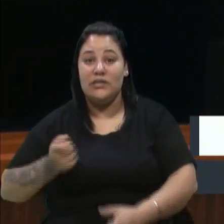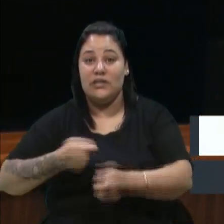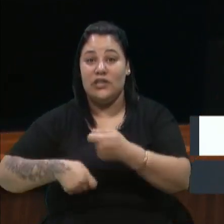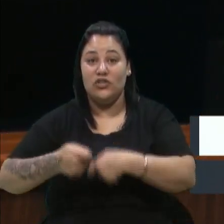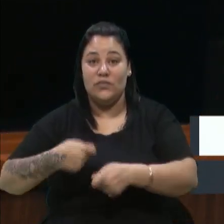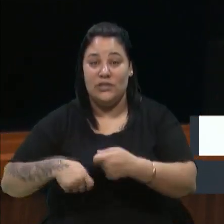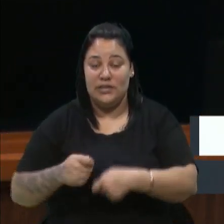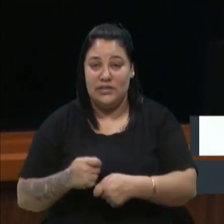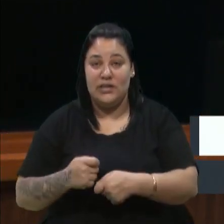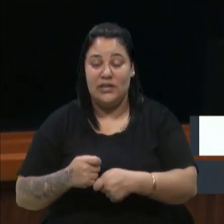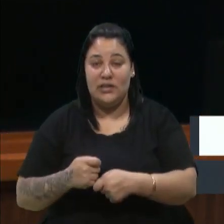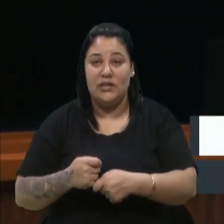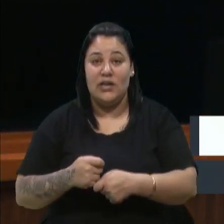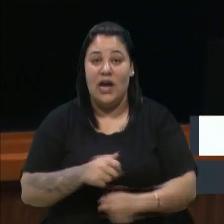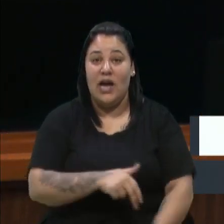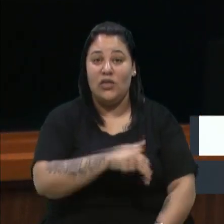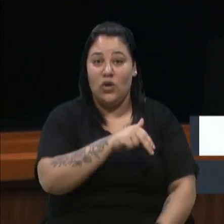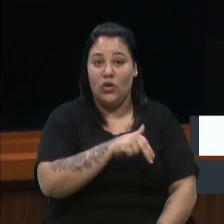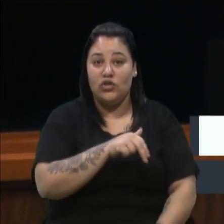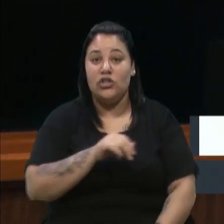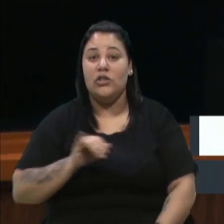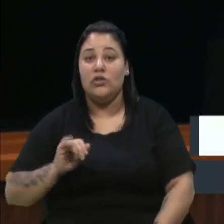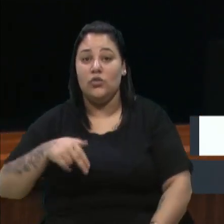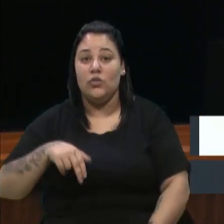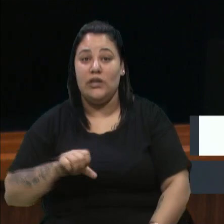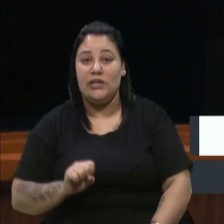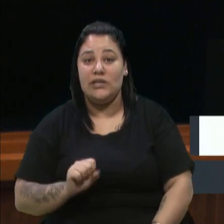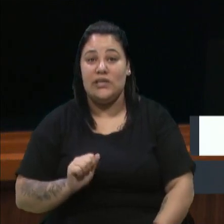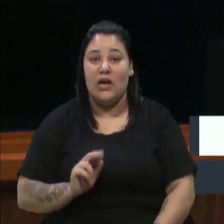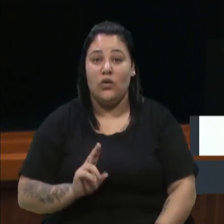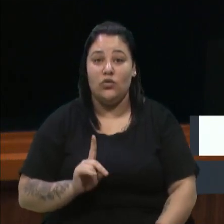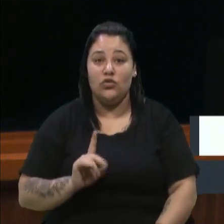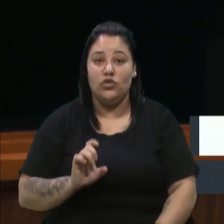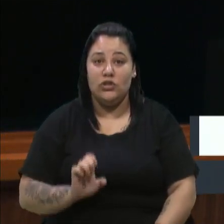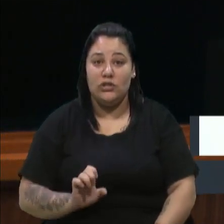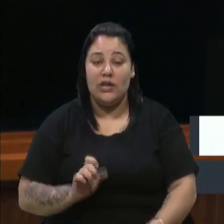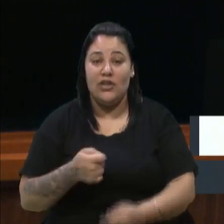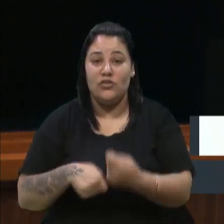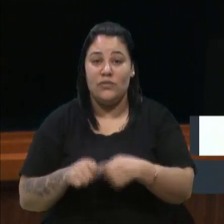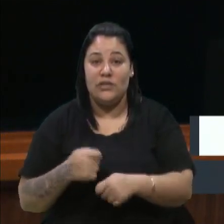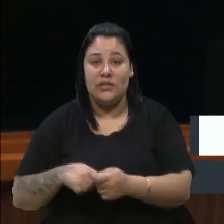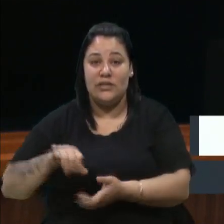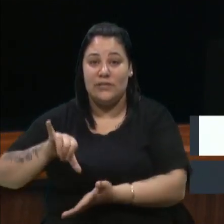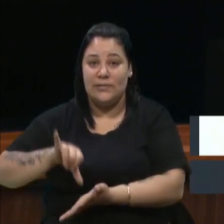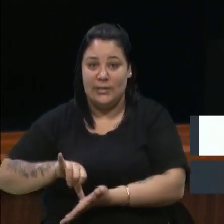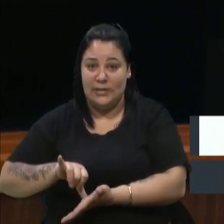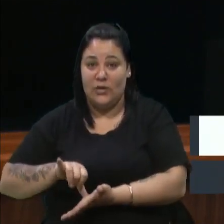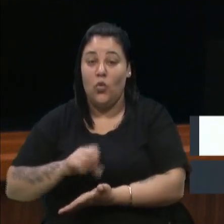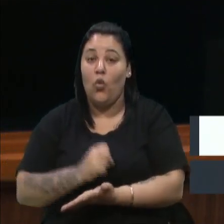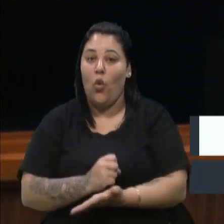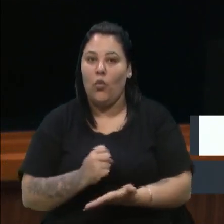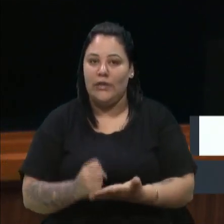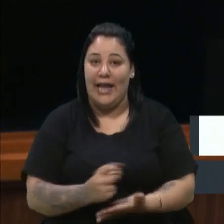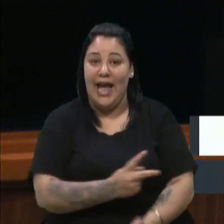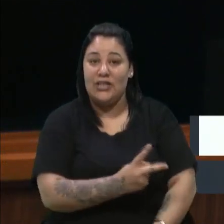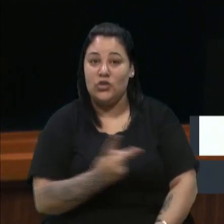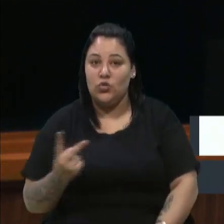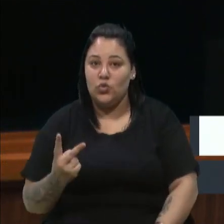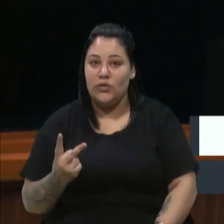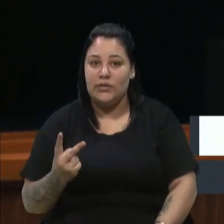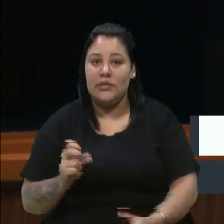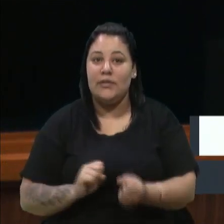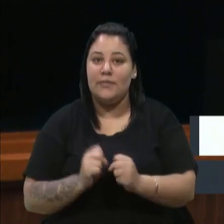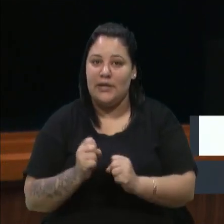que administra a UPA Central, contratam para a contratação de médicos. E